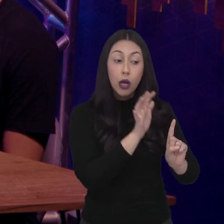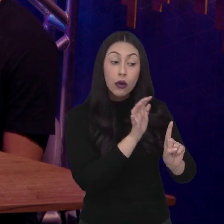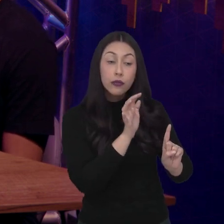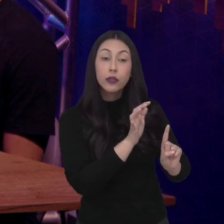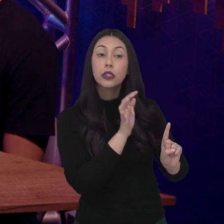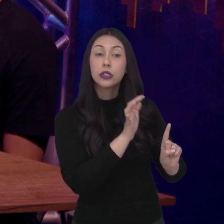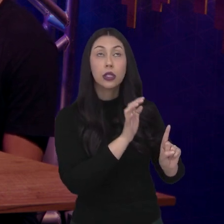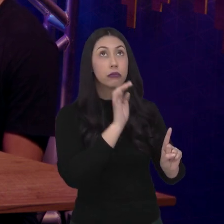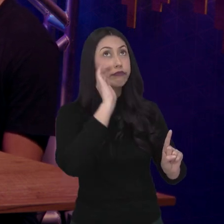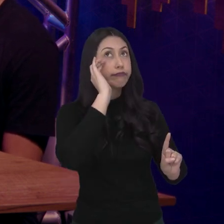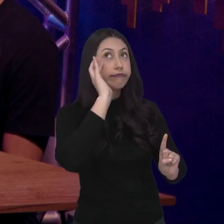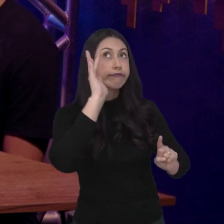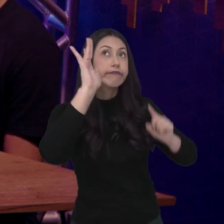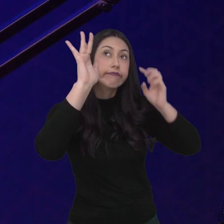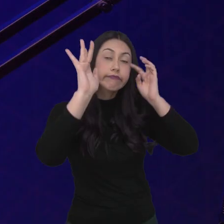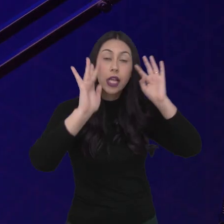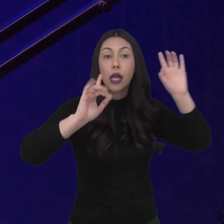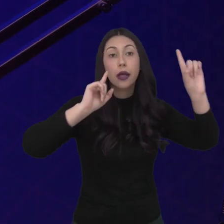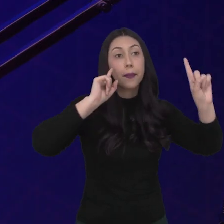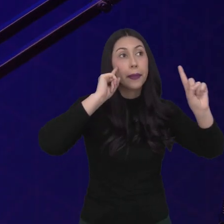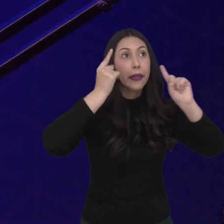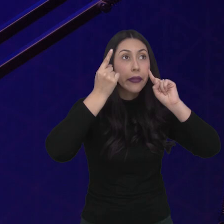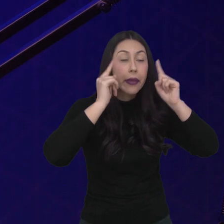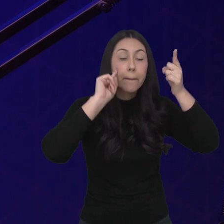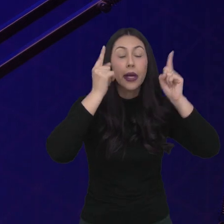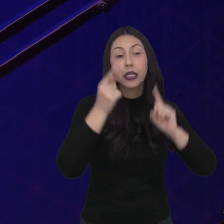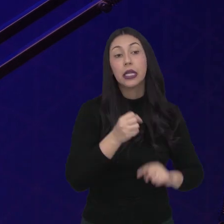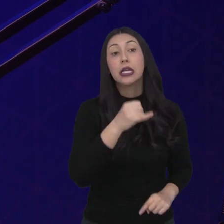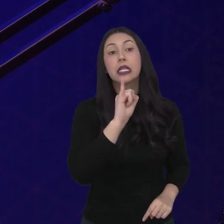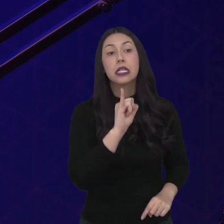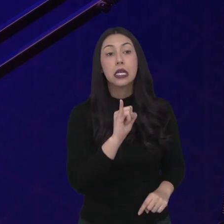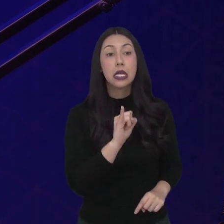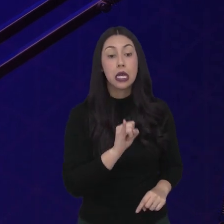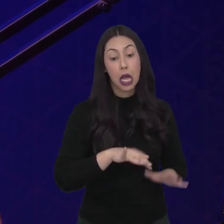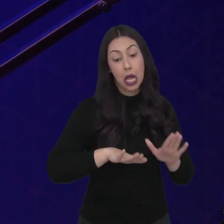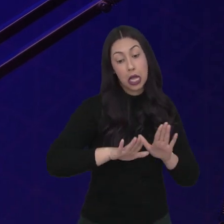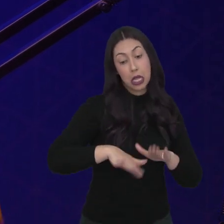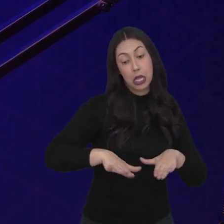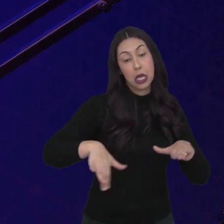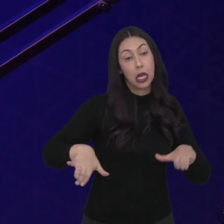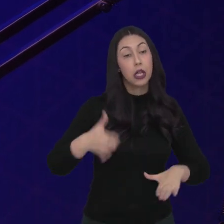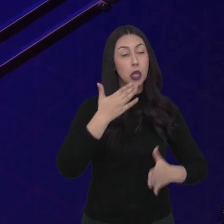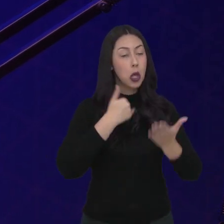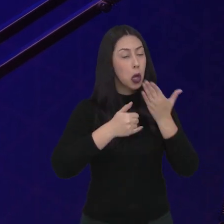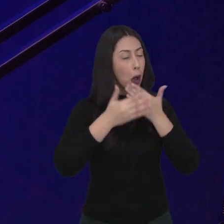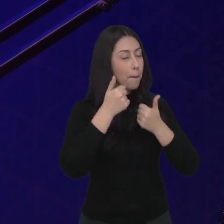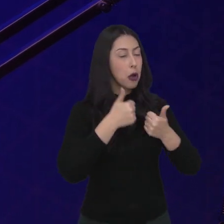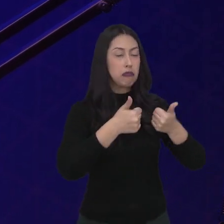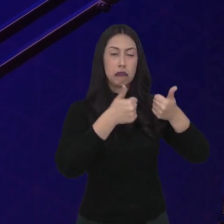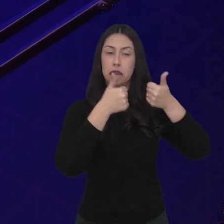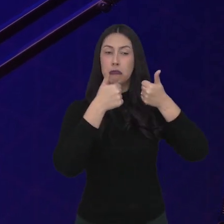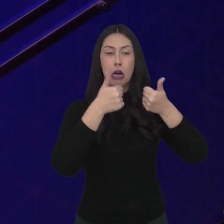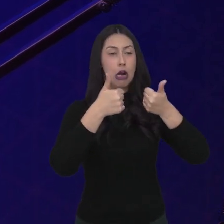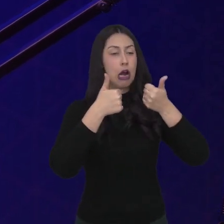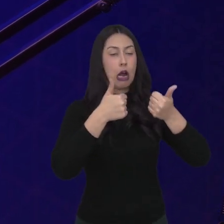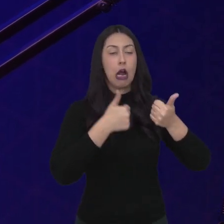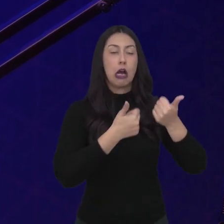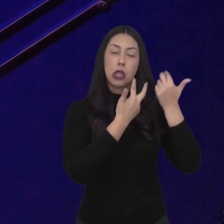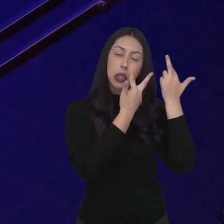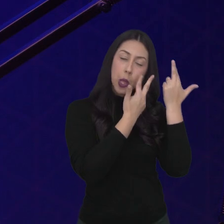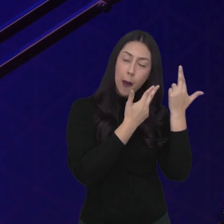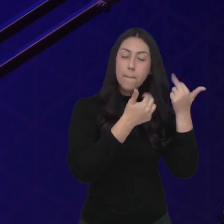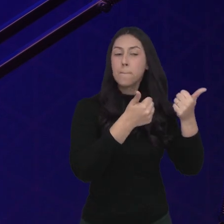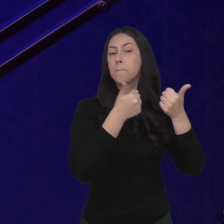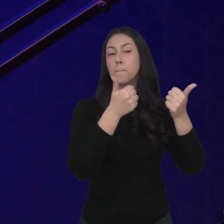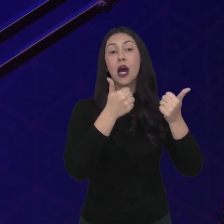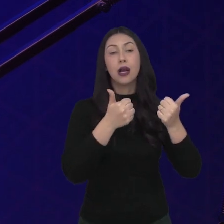influencia também nos nossos pensamentos, né? Então, assim, se a criança tá ali bem alimentada, bem descansada, ela vai ter um desempenho